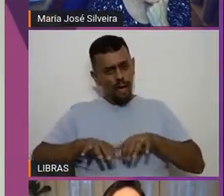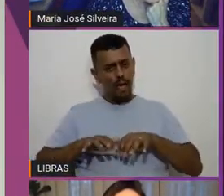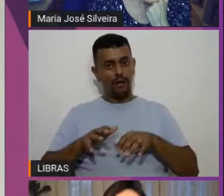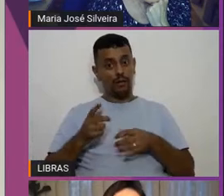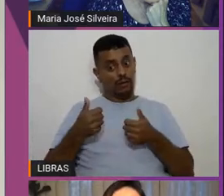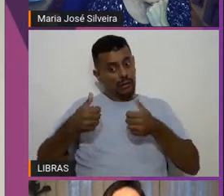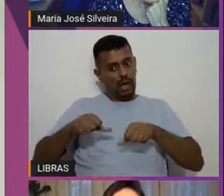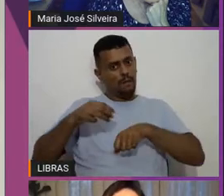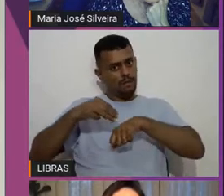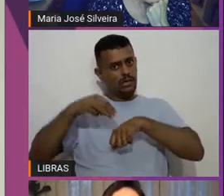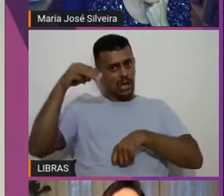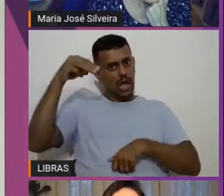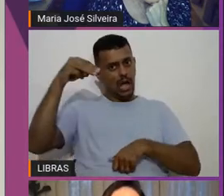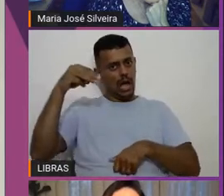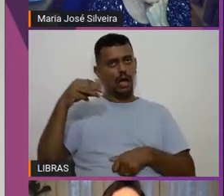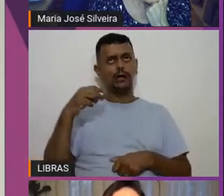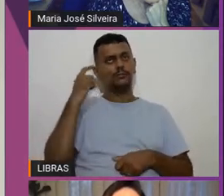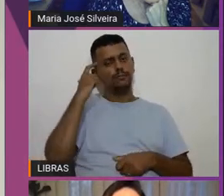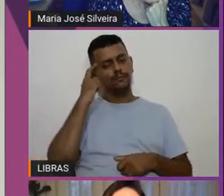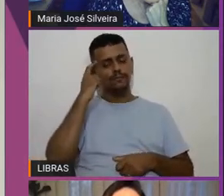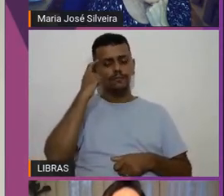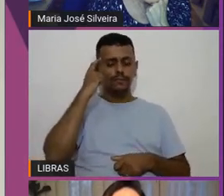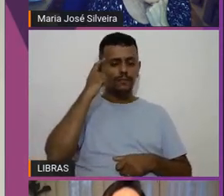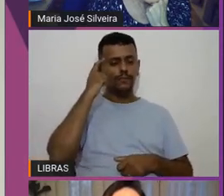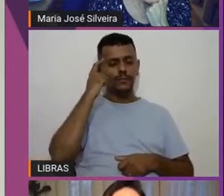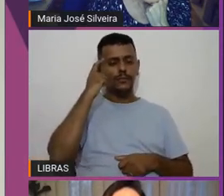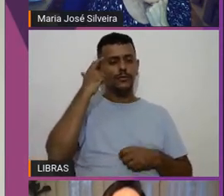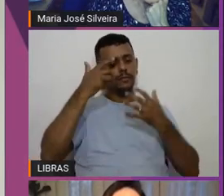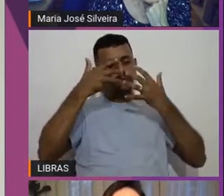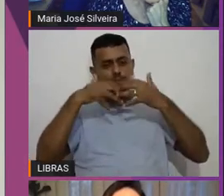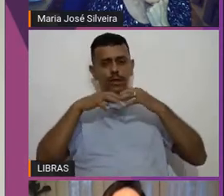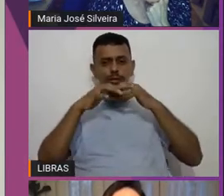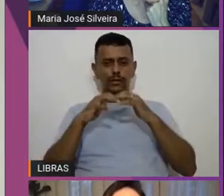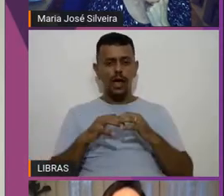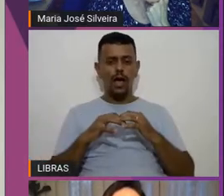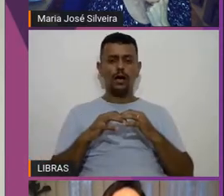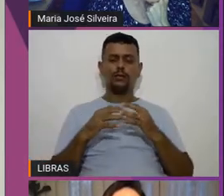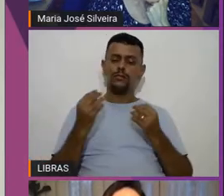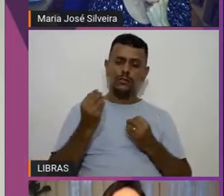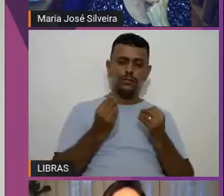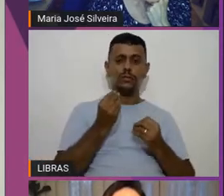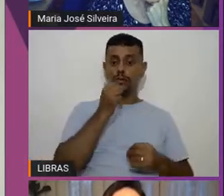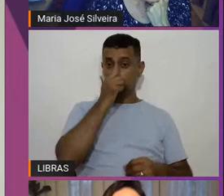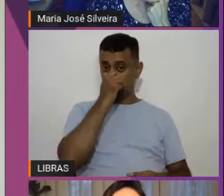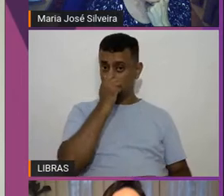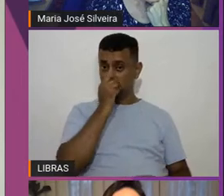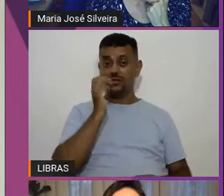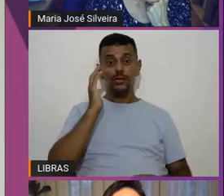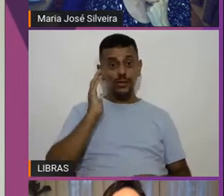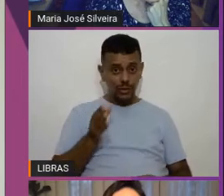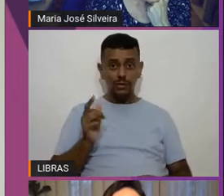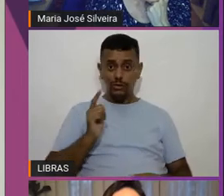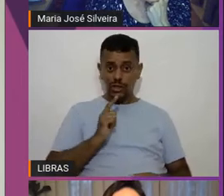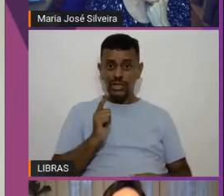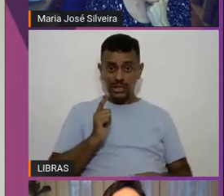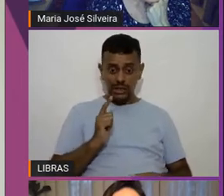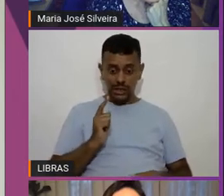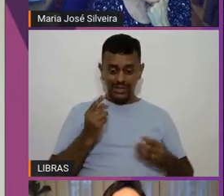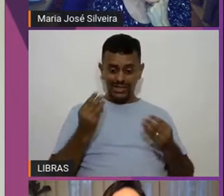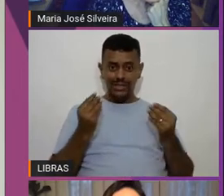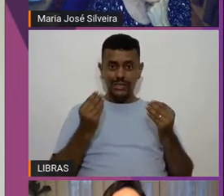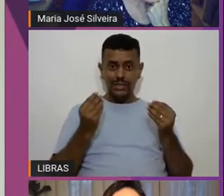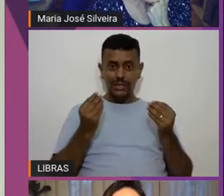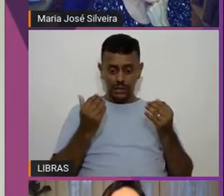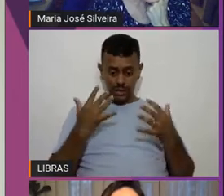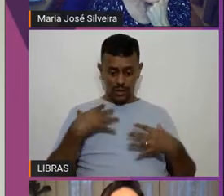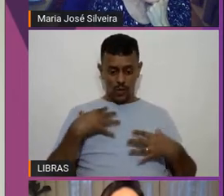cabeça presa no canto igual eu digo no meu corpo ainda quente eu tinha perdido a sensibilidade do corpo no nível assim que